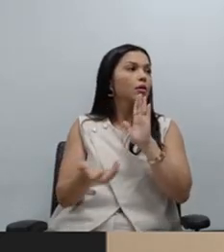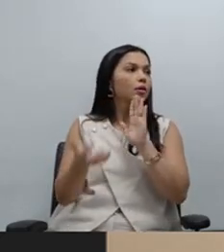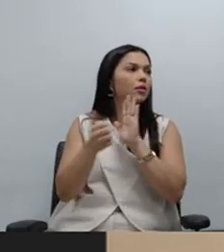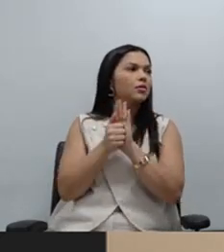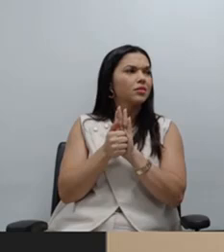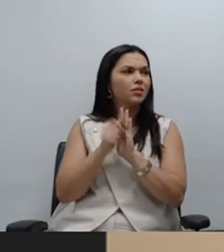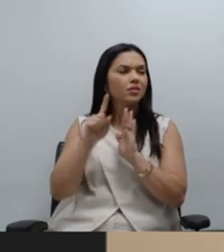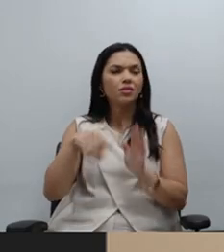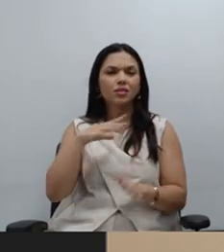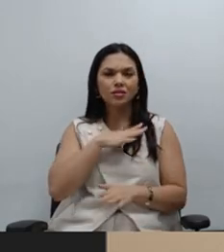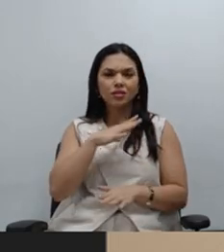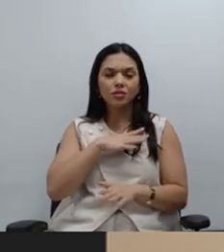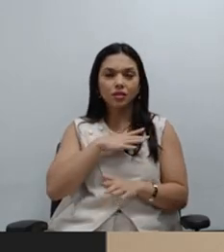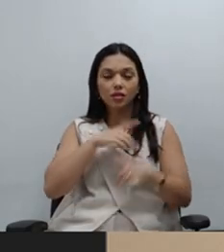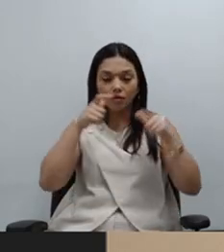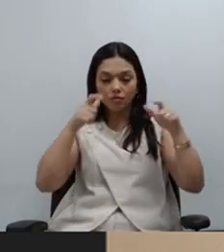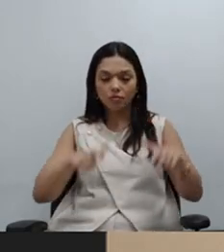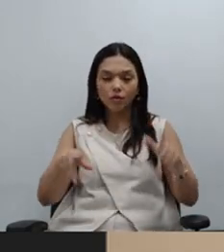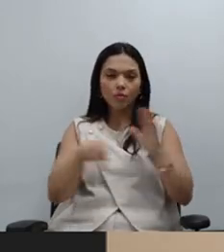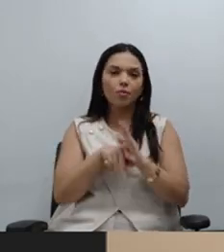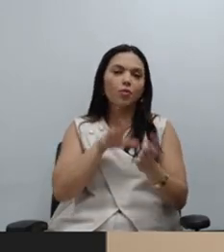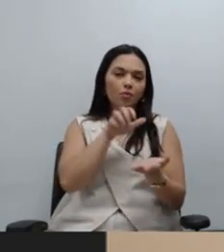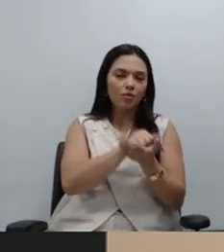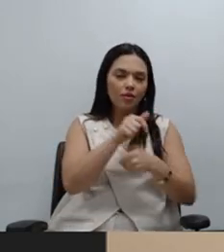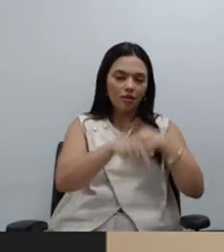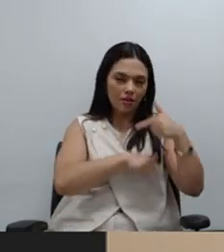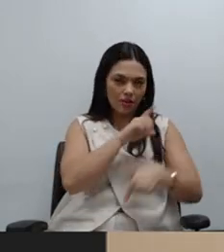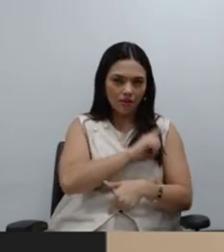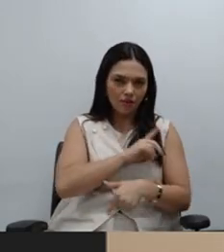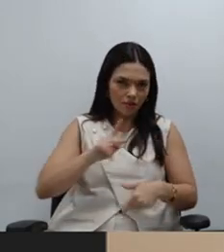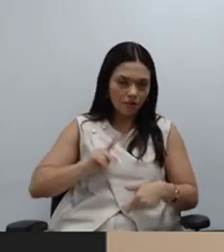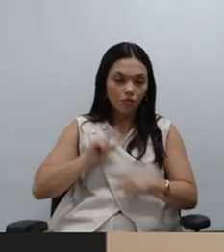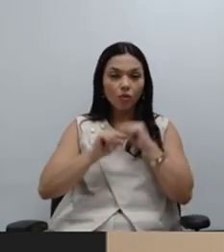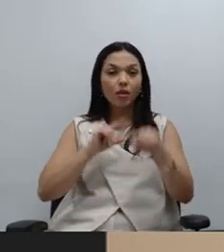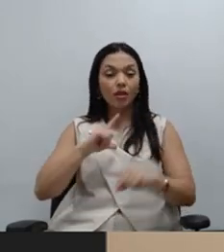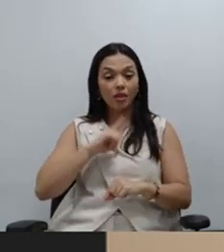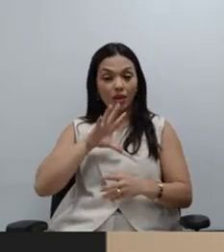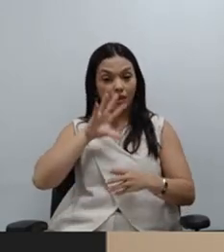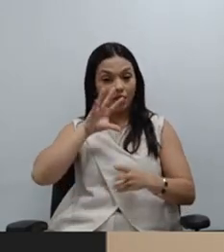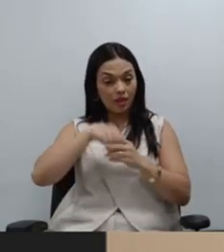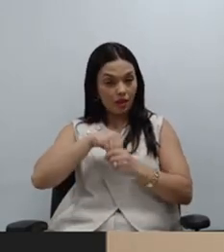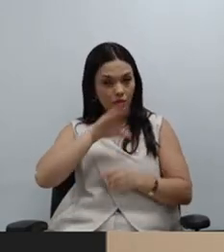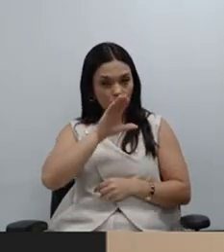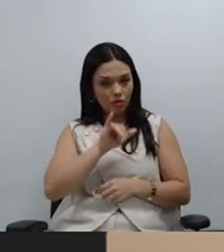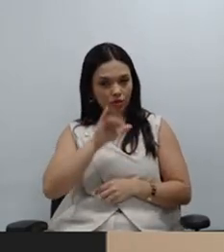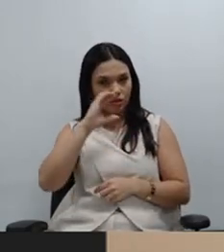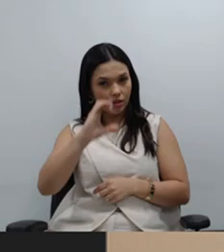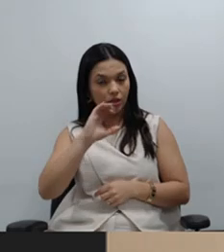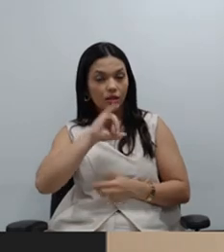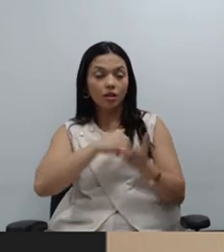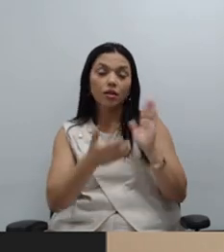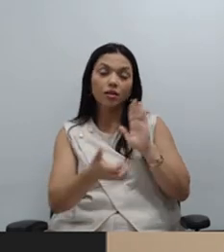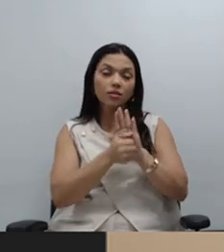ser a cidade de lotação do defensor. O que existe no ato de inscrição para o SIC é, em seu